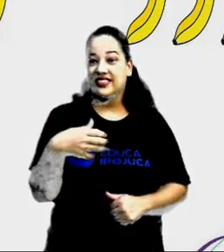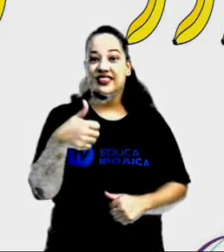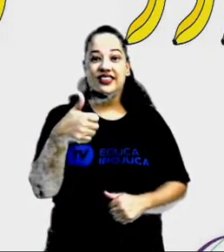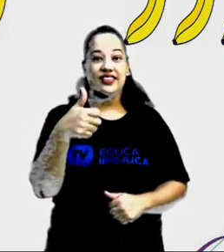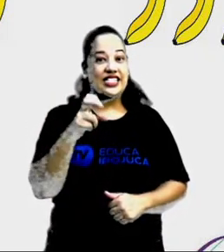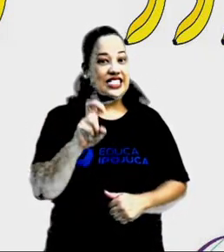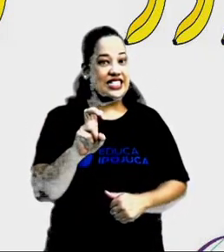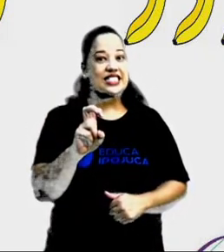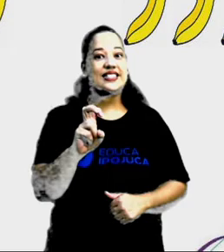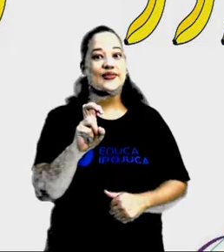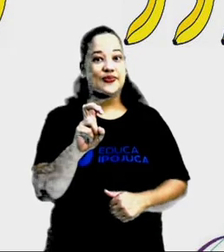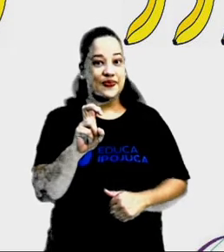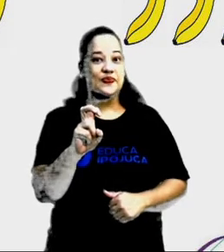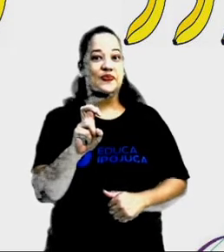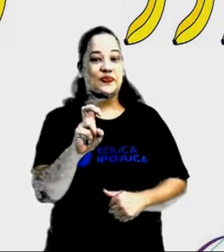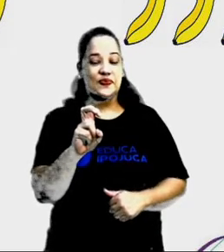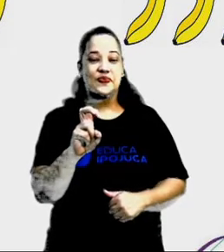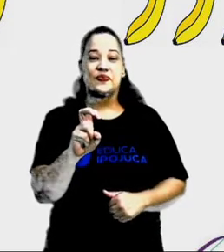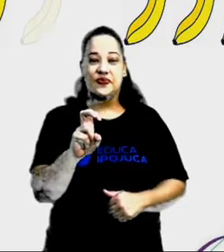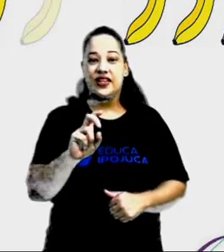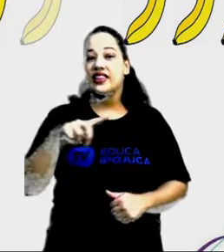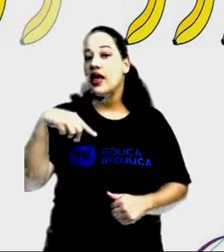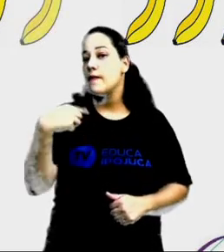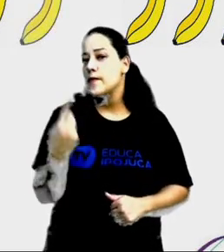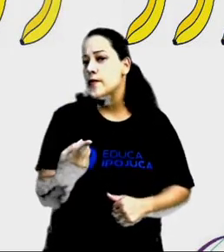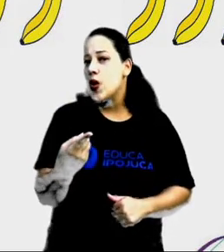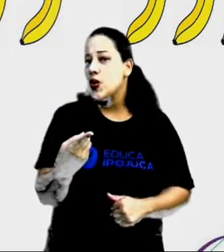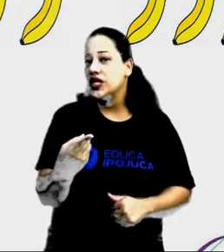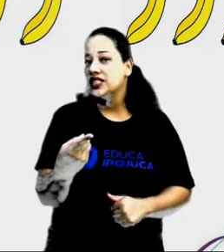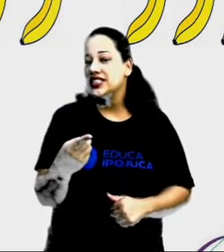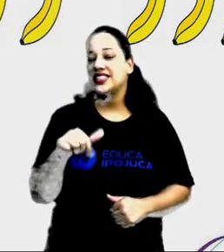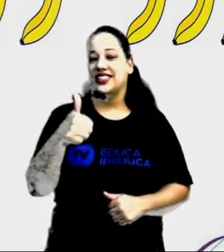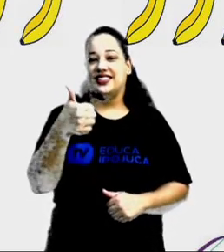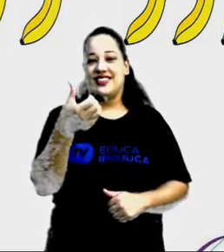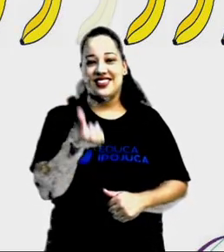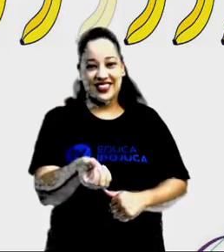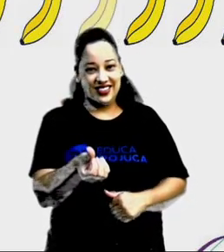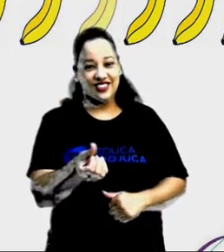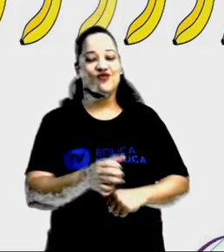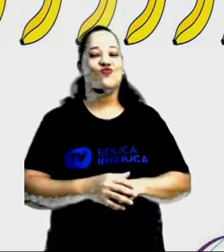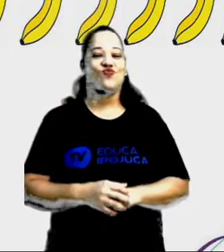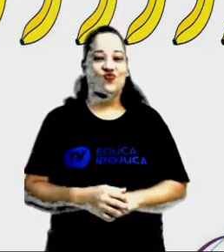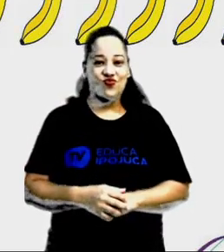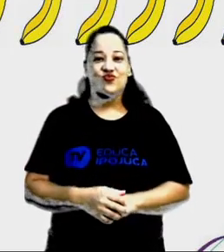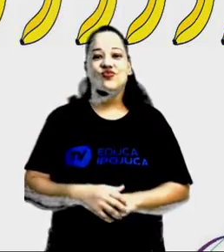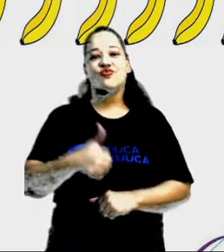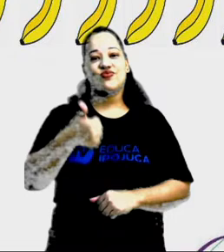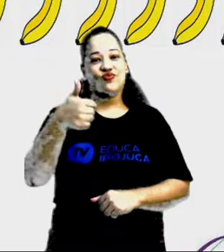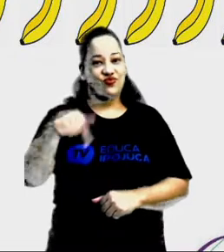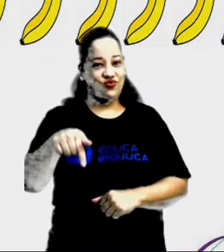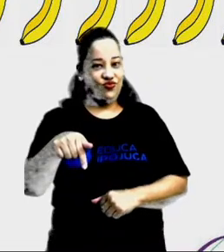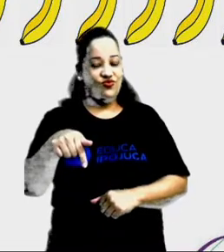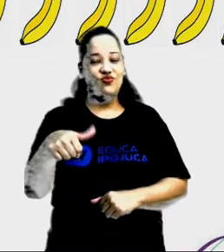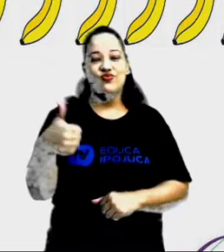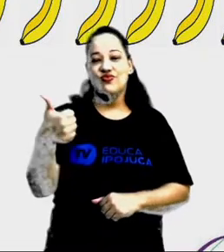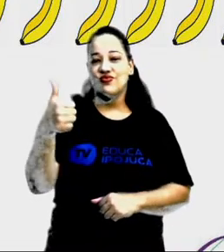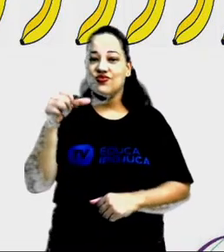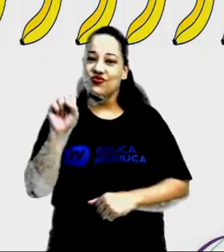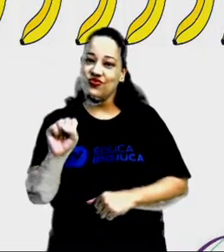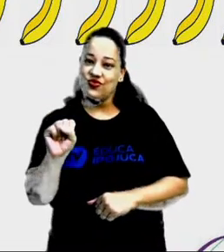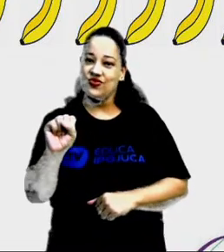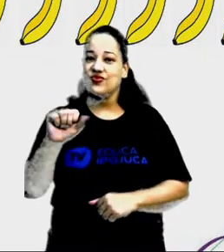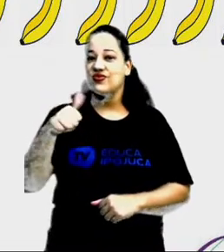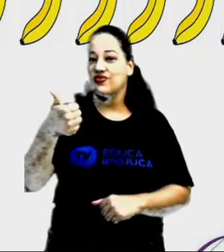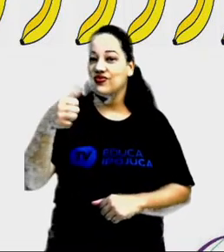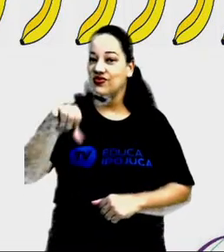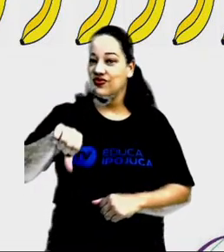14, 15. Depois de 15, 16, 17,